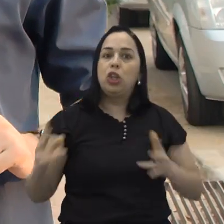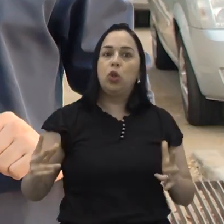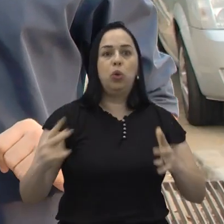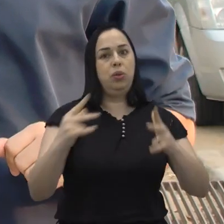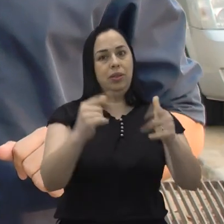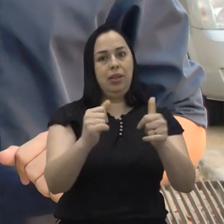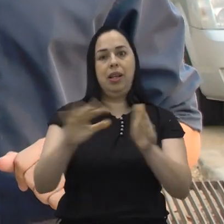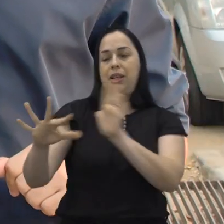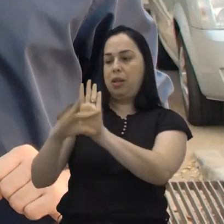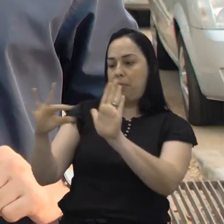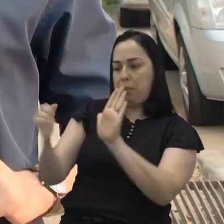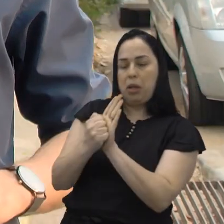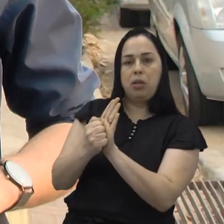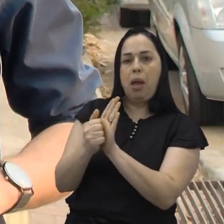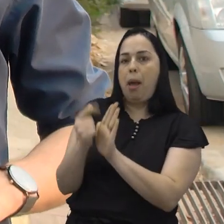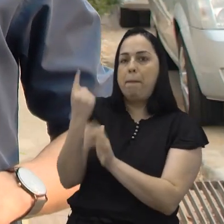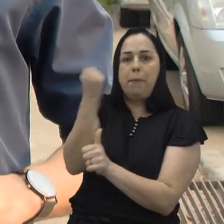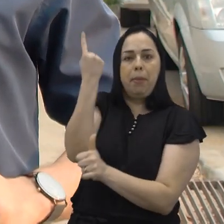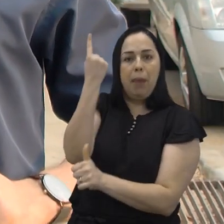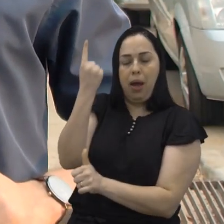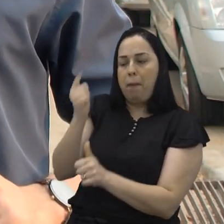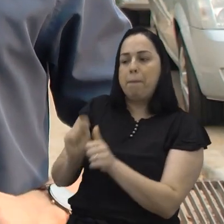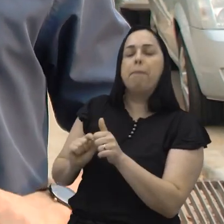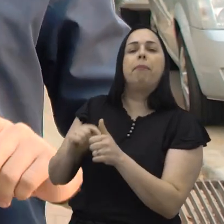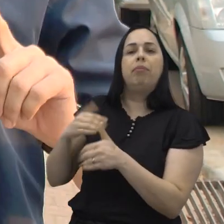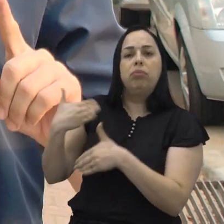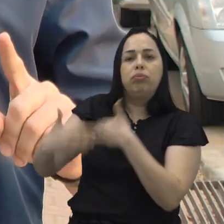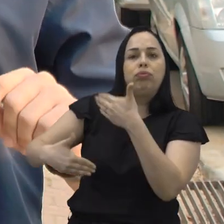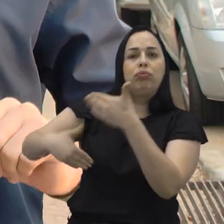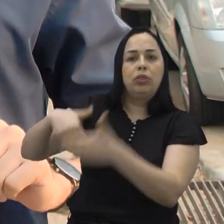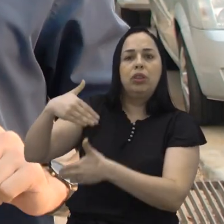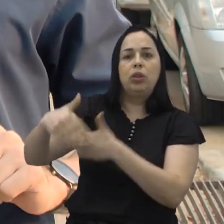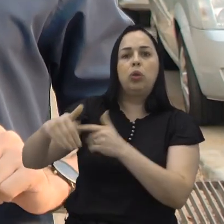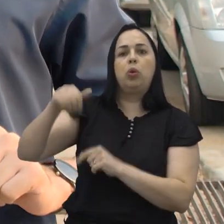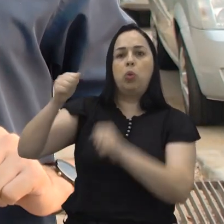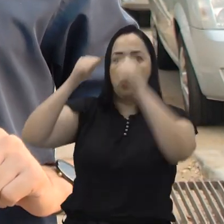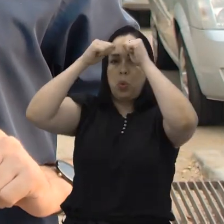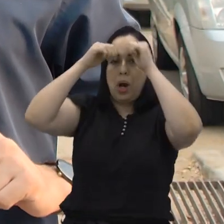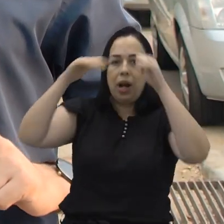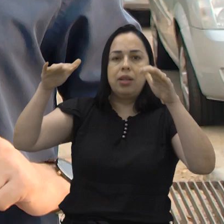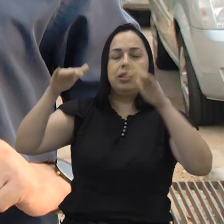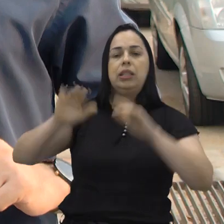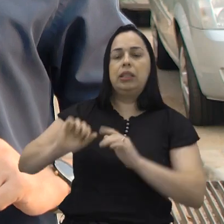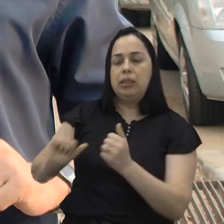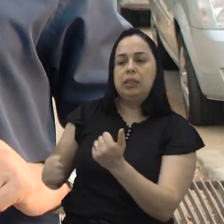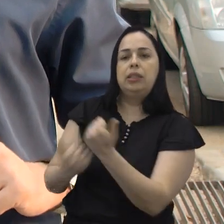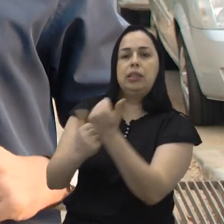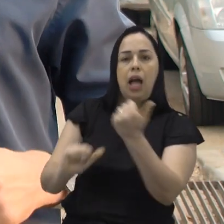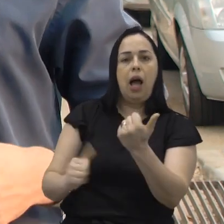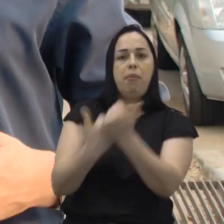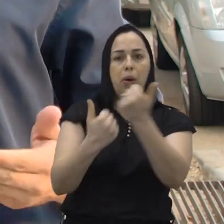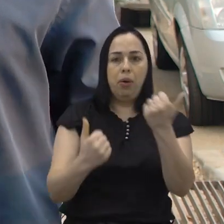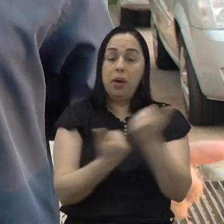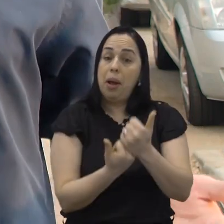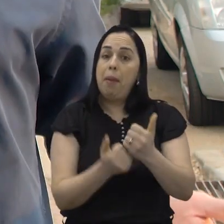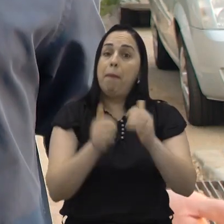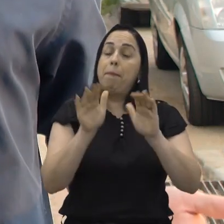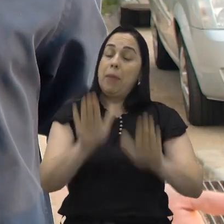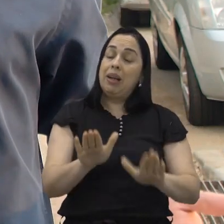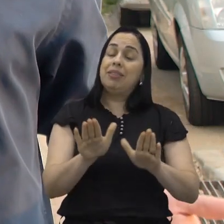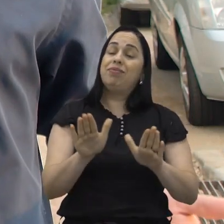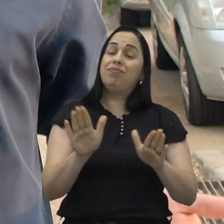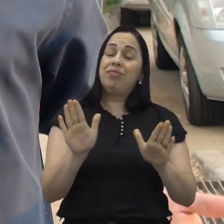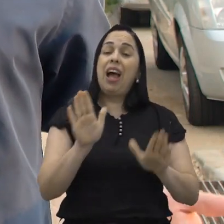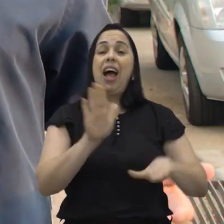uma porta sempre aberta. A matrícula é apenas o primeiro passo para garantir que os autistas recebam todo o